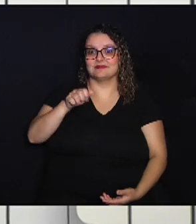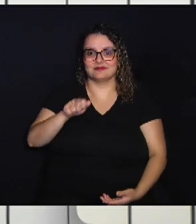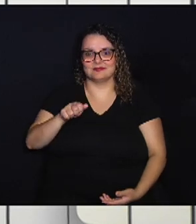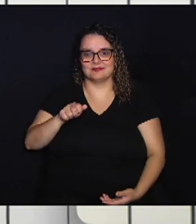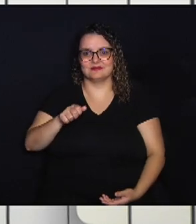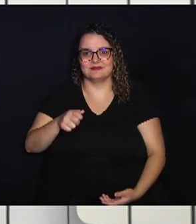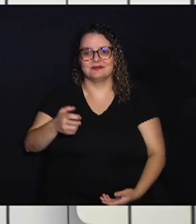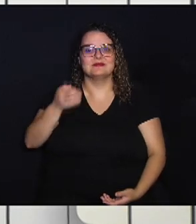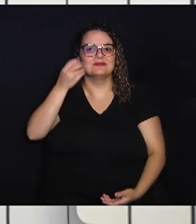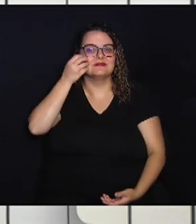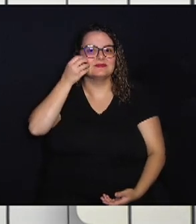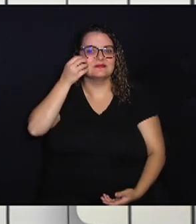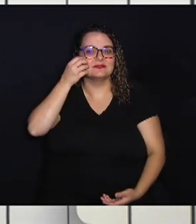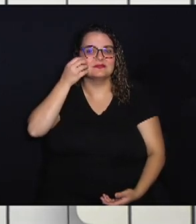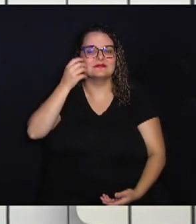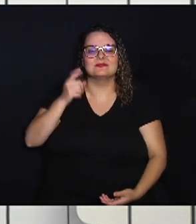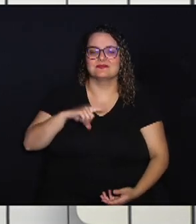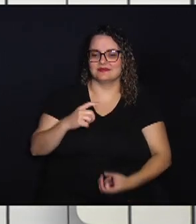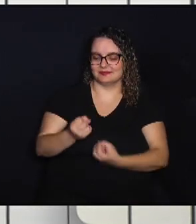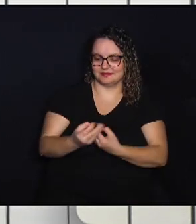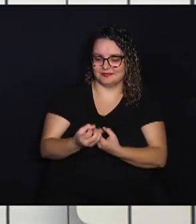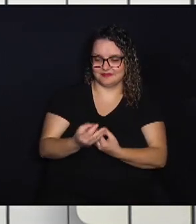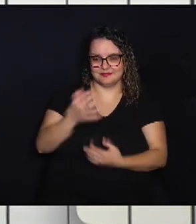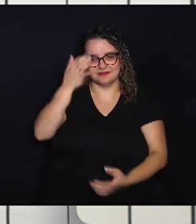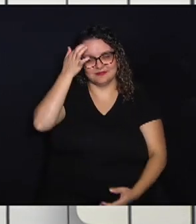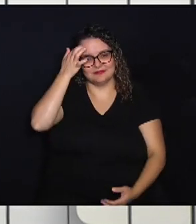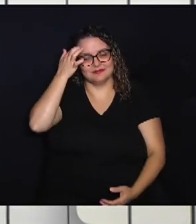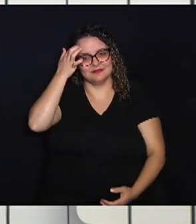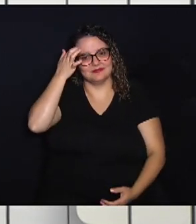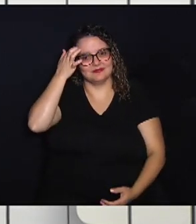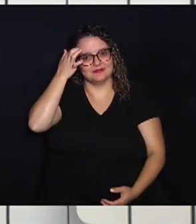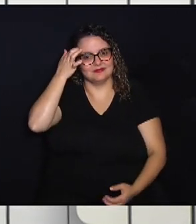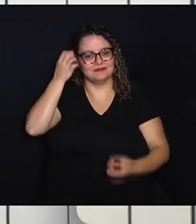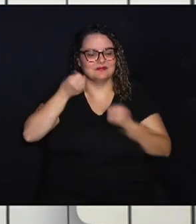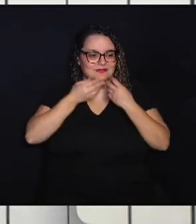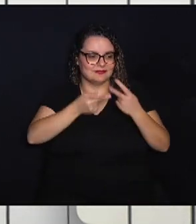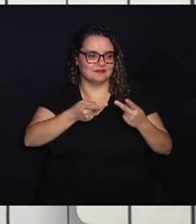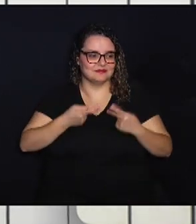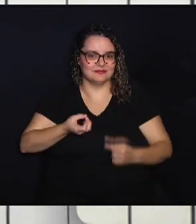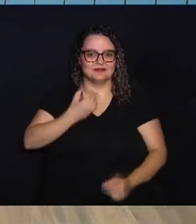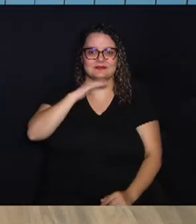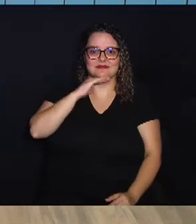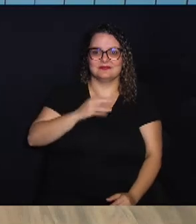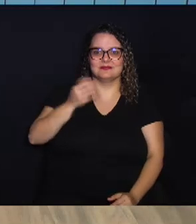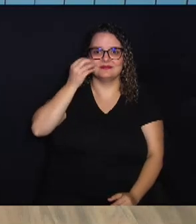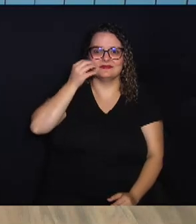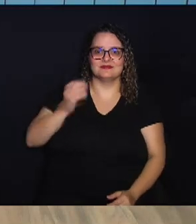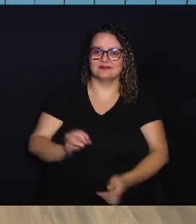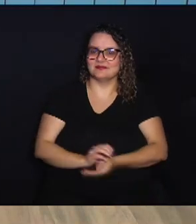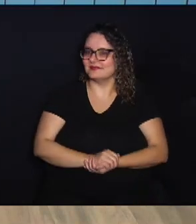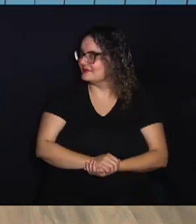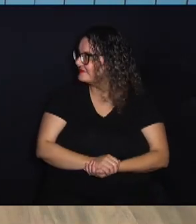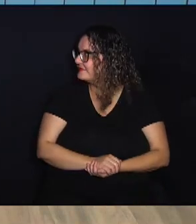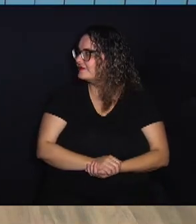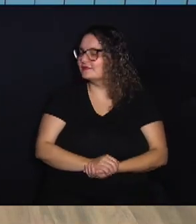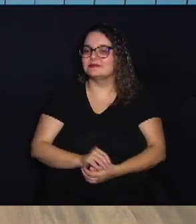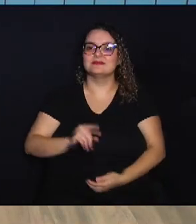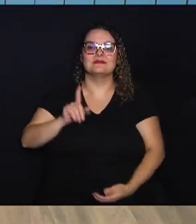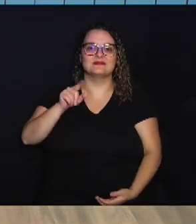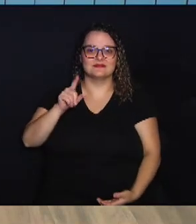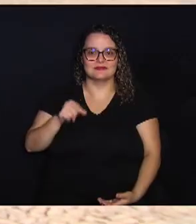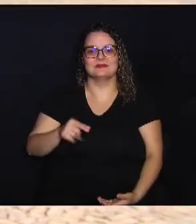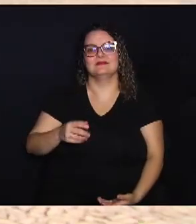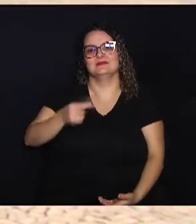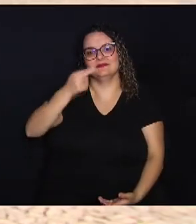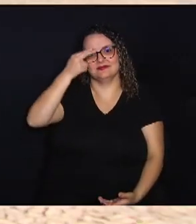repórter André Aranha, que tem as informações. Seja bem-vindo e boa tarde, André. Pois é, Gabriel Castro,